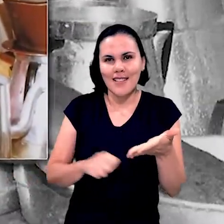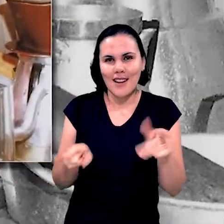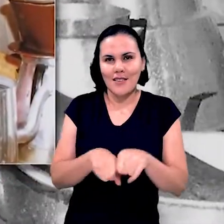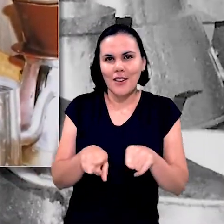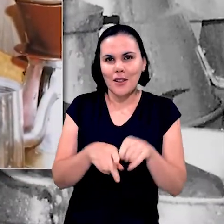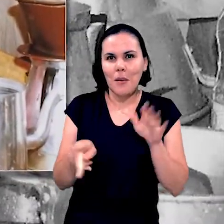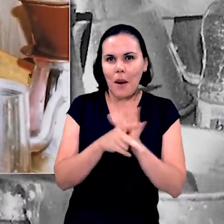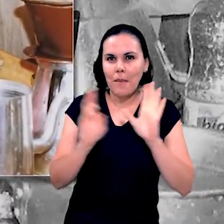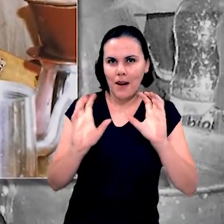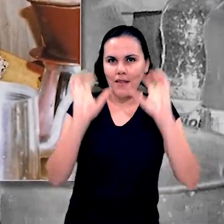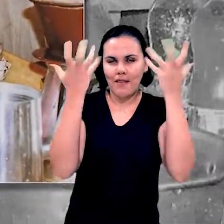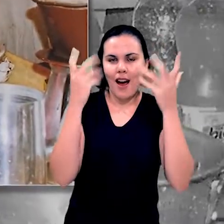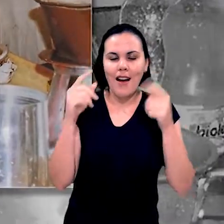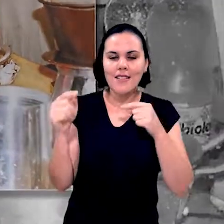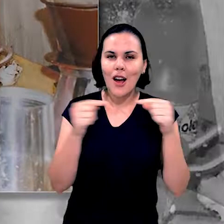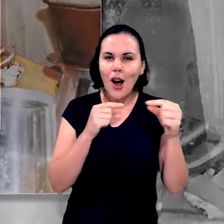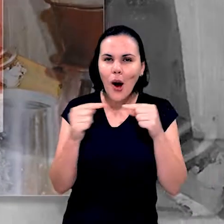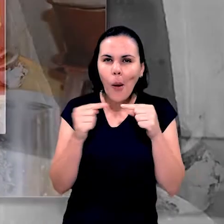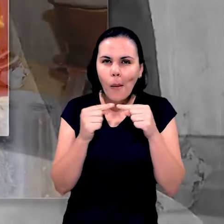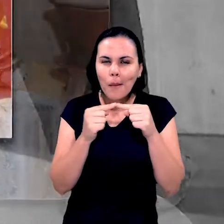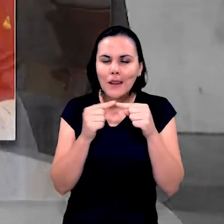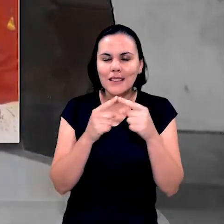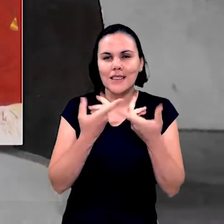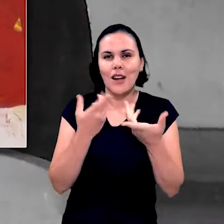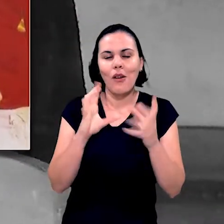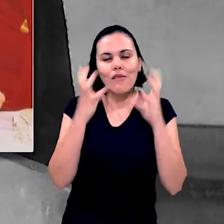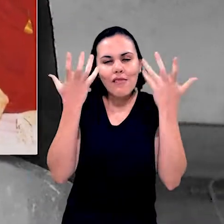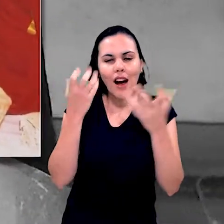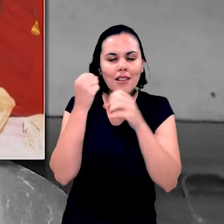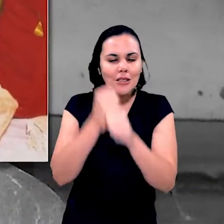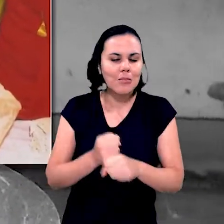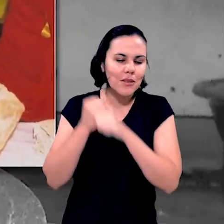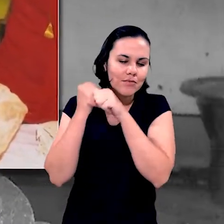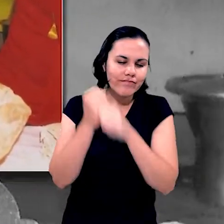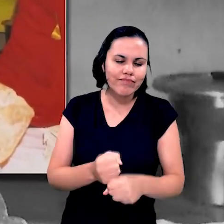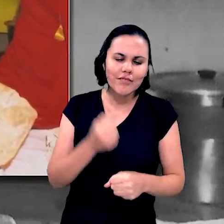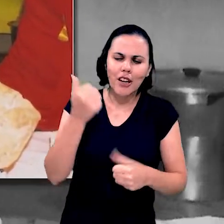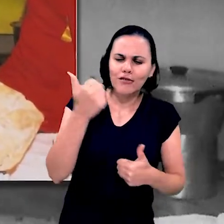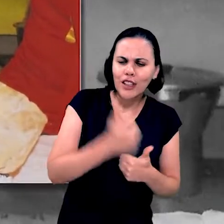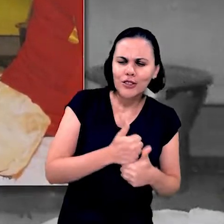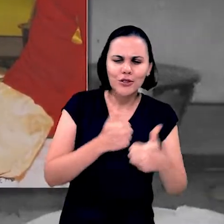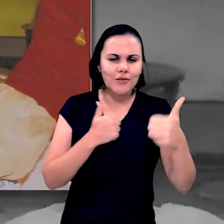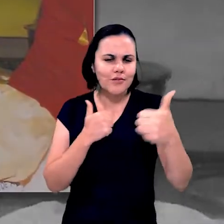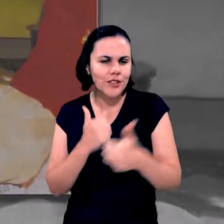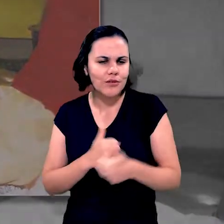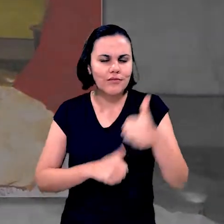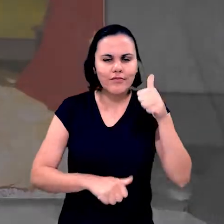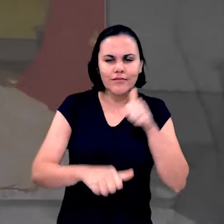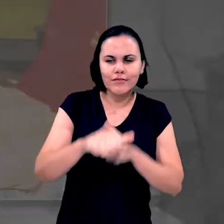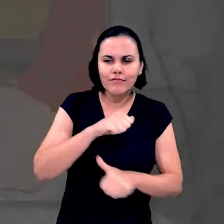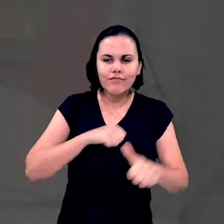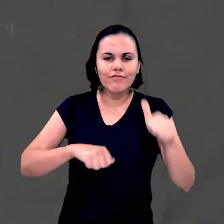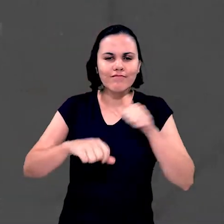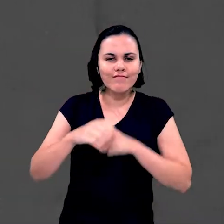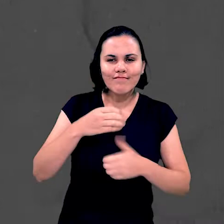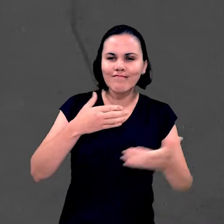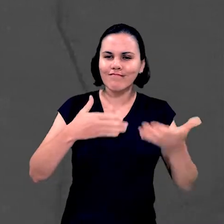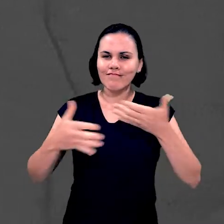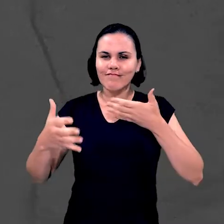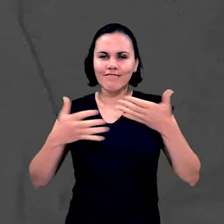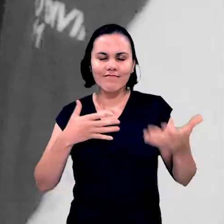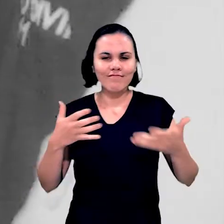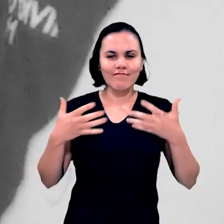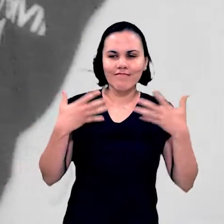em homenagem ao Bandido Divino, que faz uma relação com esse momento, né? O pessoal ali no pilão vai se substituindo, vai se trocando, aquela energia toda da